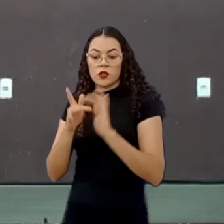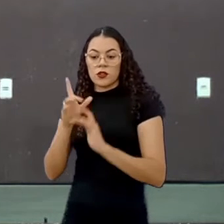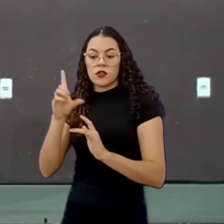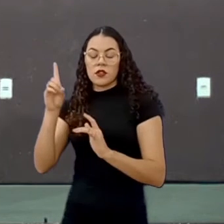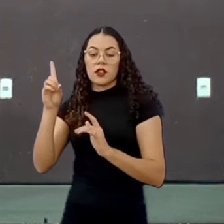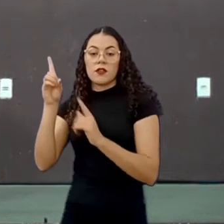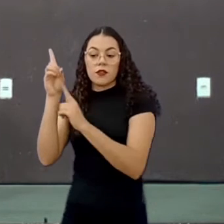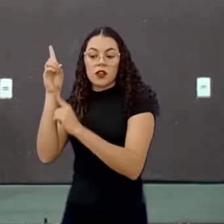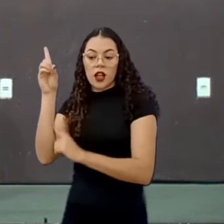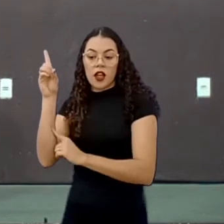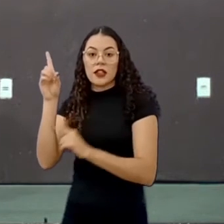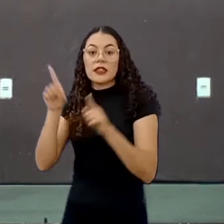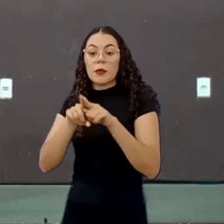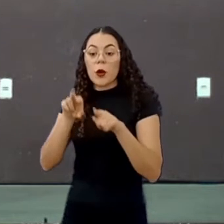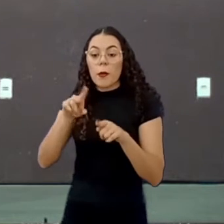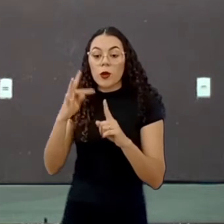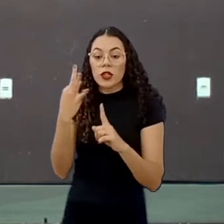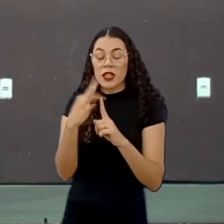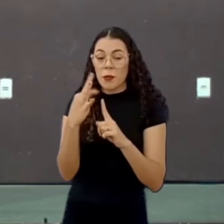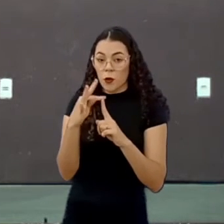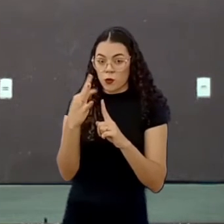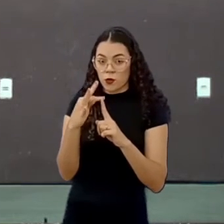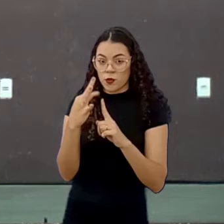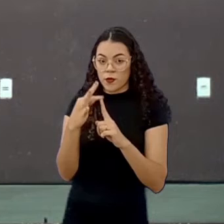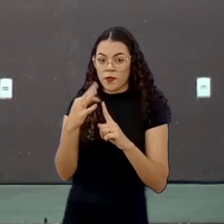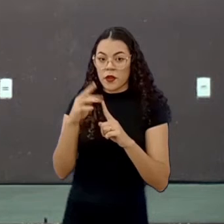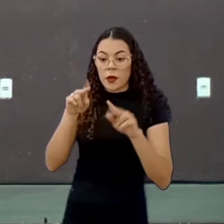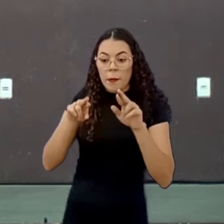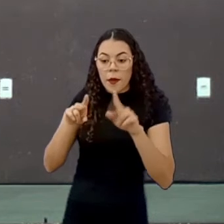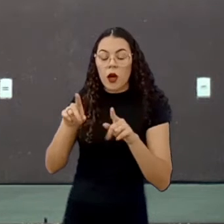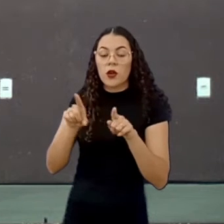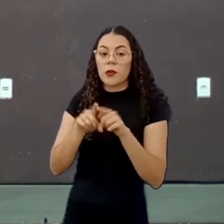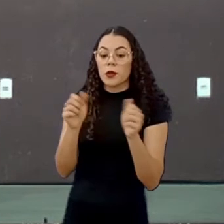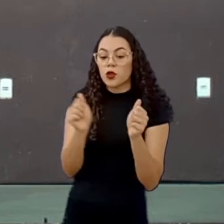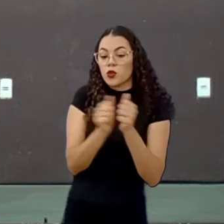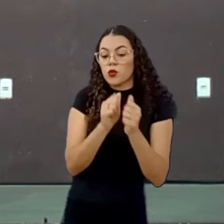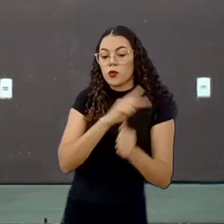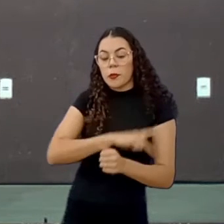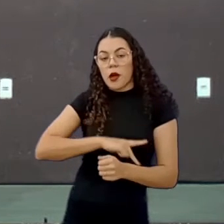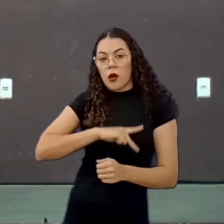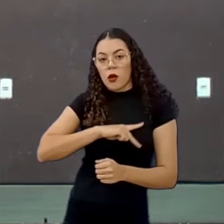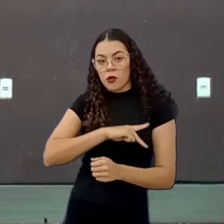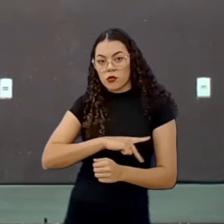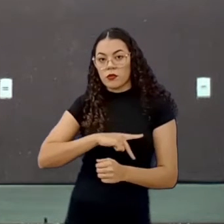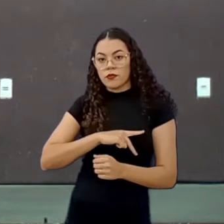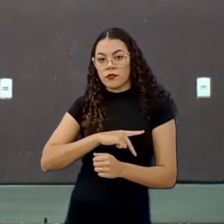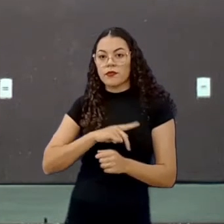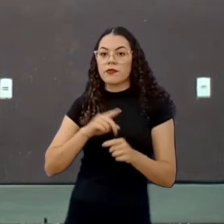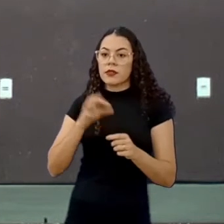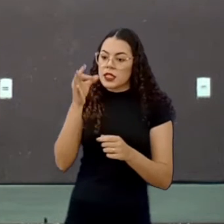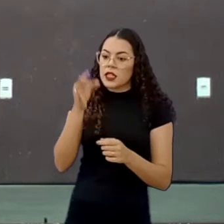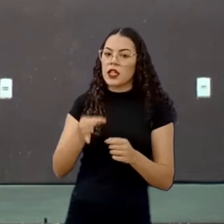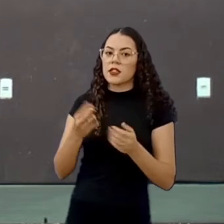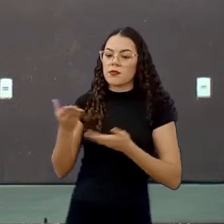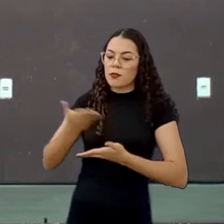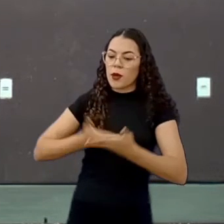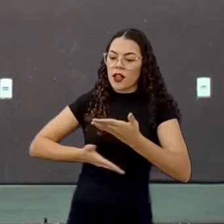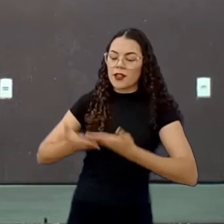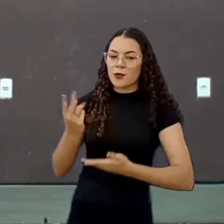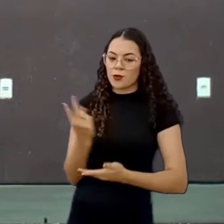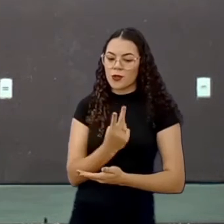o irmão Timóteo. Timóteo também, que era companheiro de Paulo e com certeza compartilhou muitos momentos